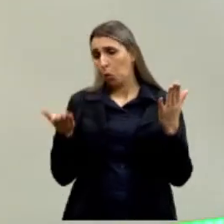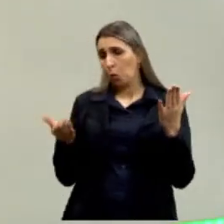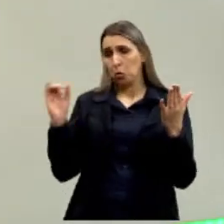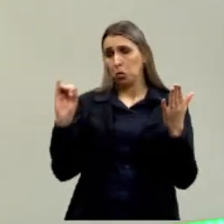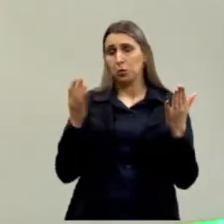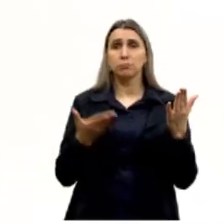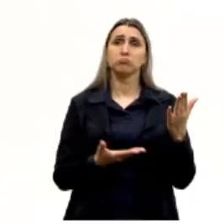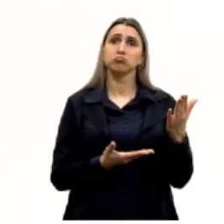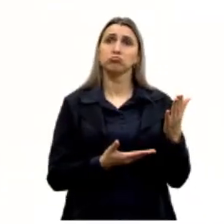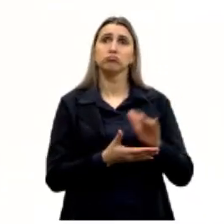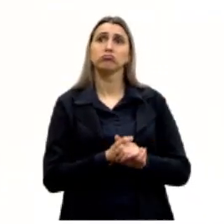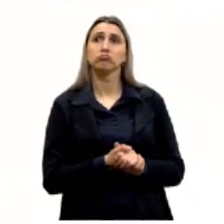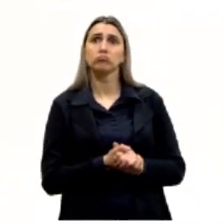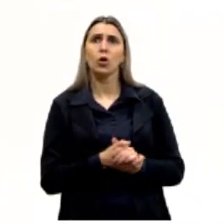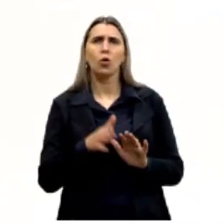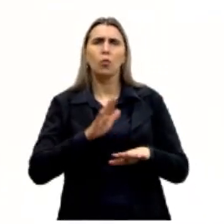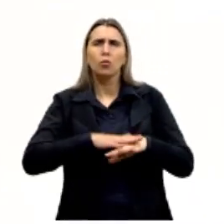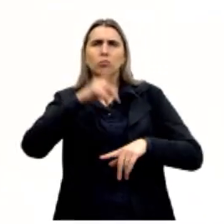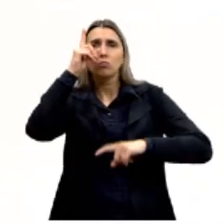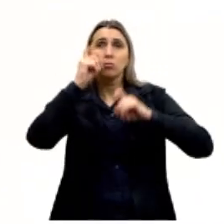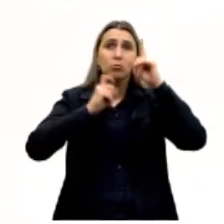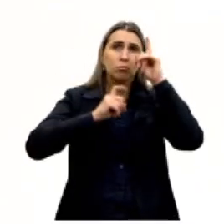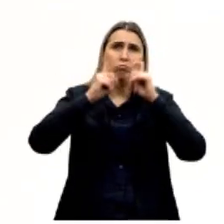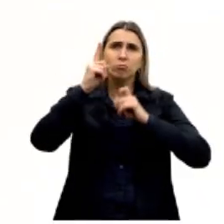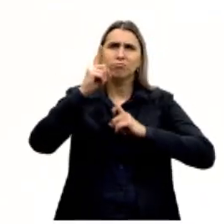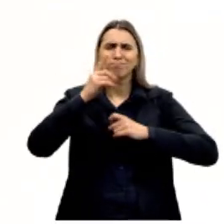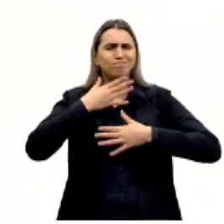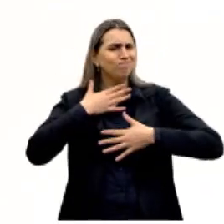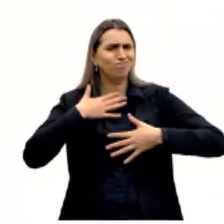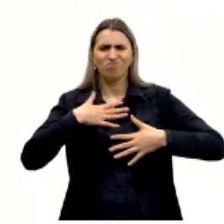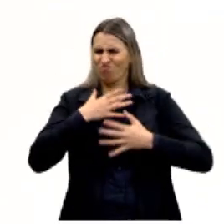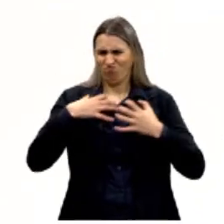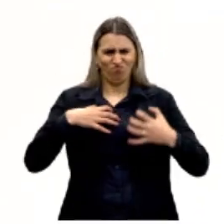e com uma expressão desesperada